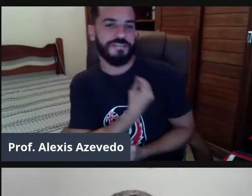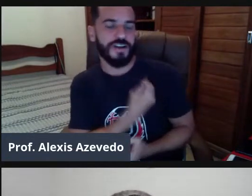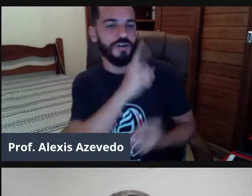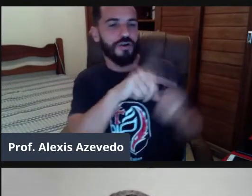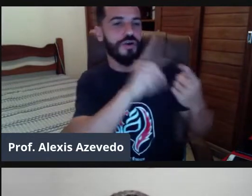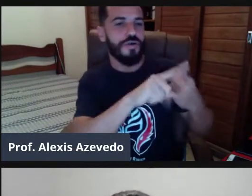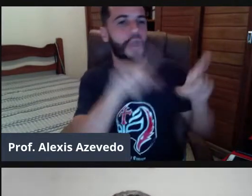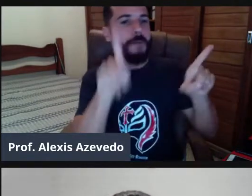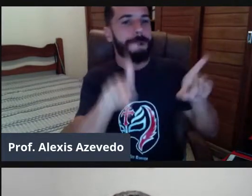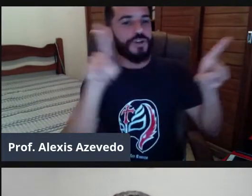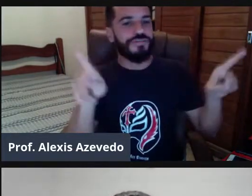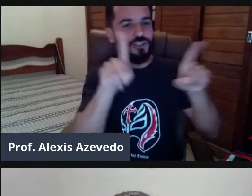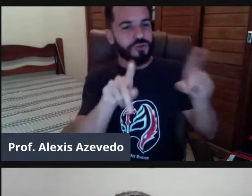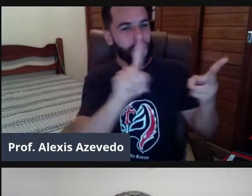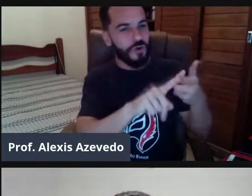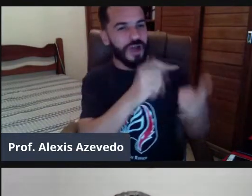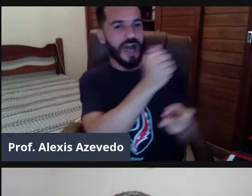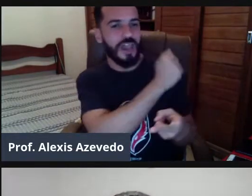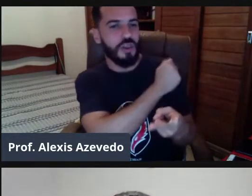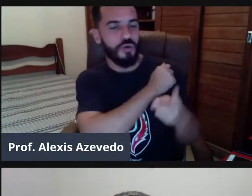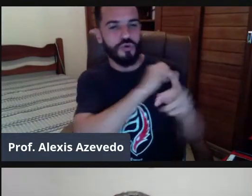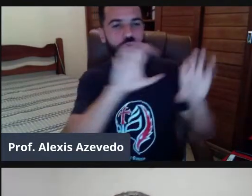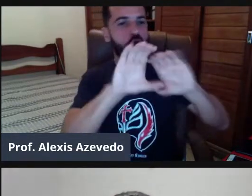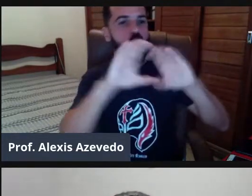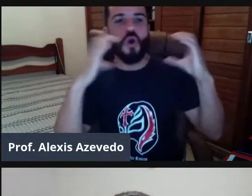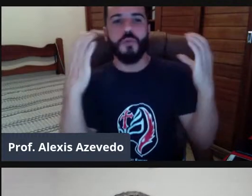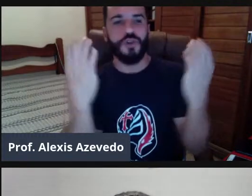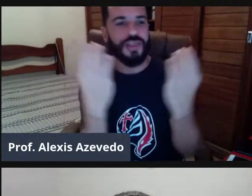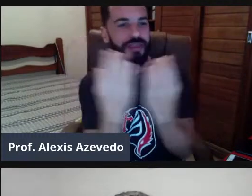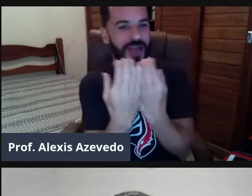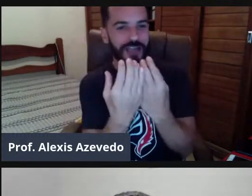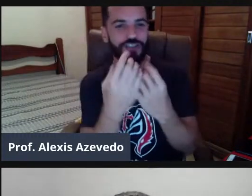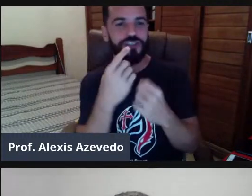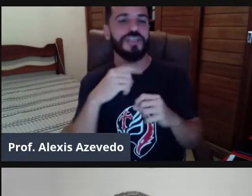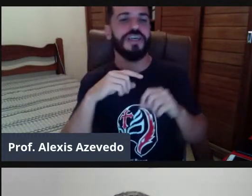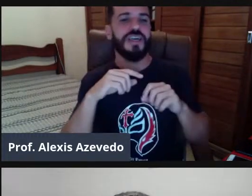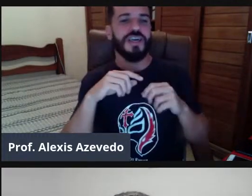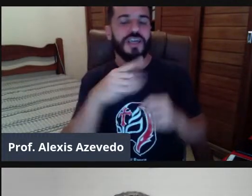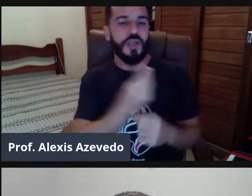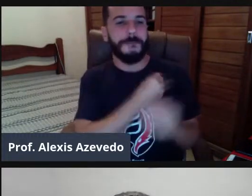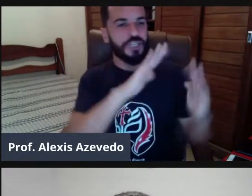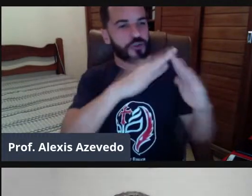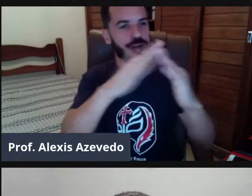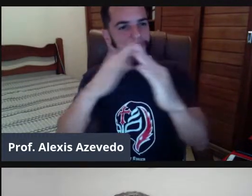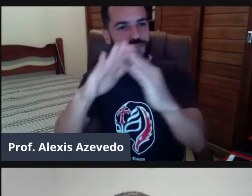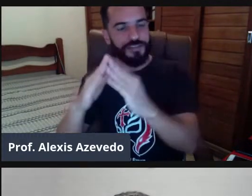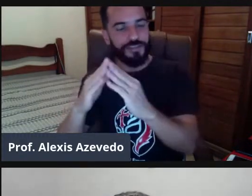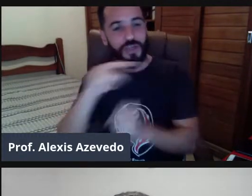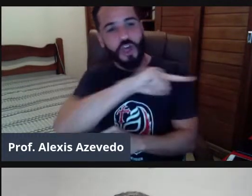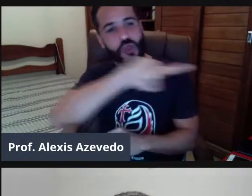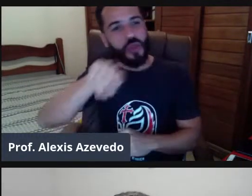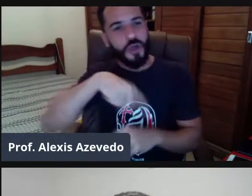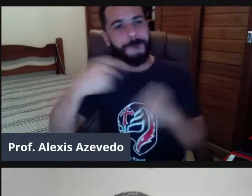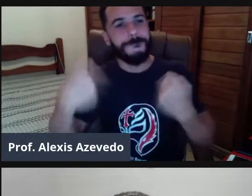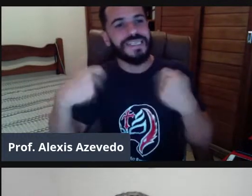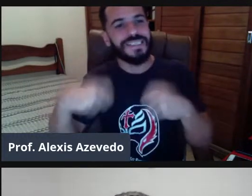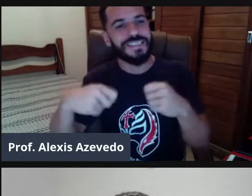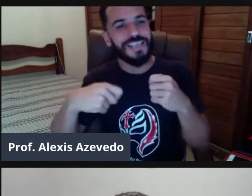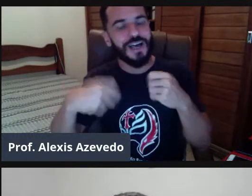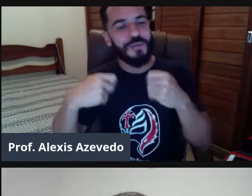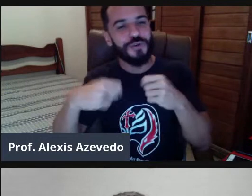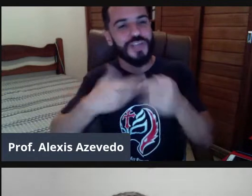funcionários, da comunidade, do entorno, né? E nós precisamos das trocas, né?